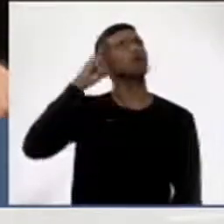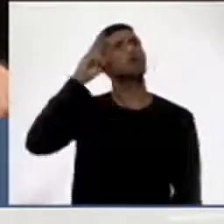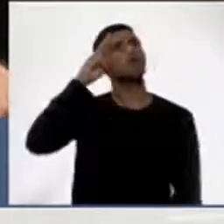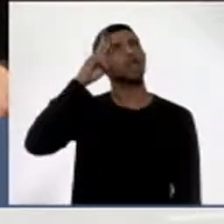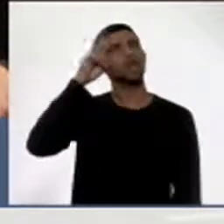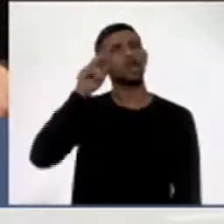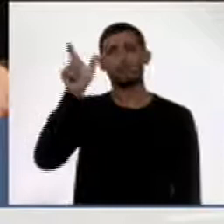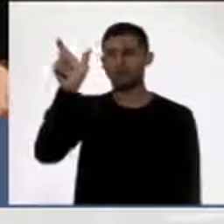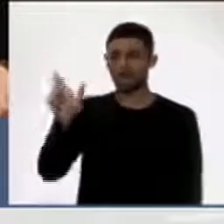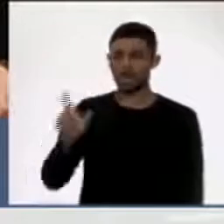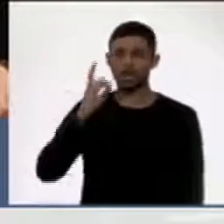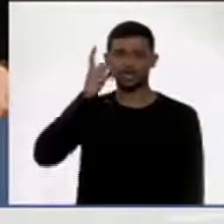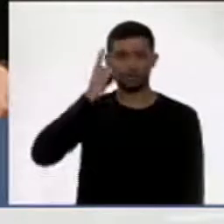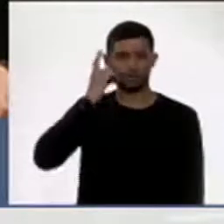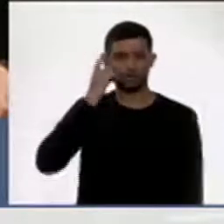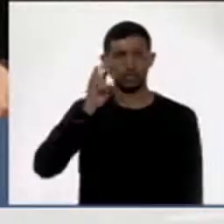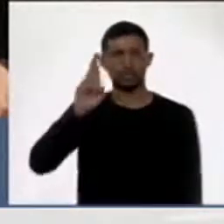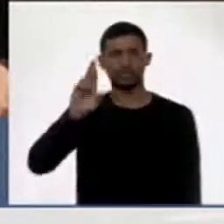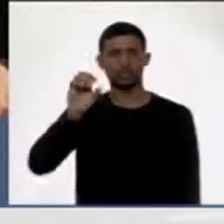deputado Rodrigo Amorim,